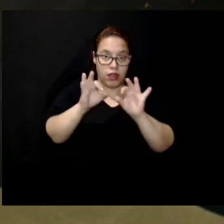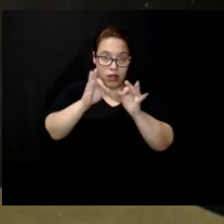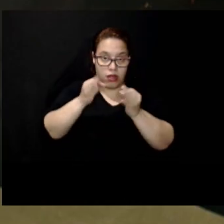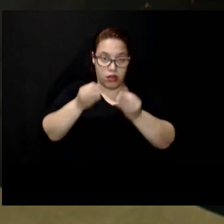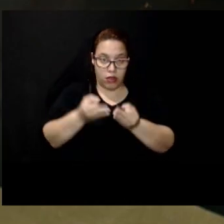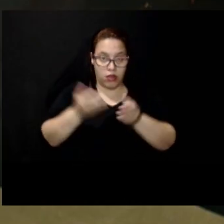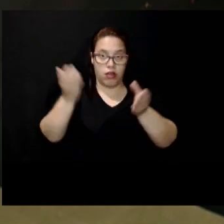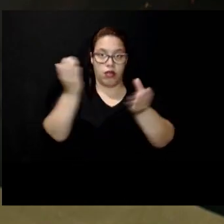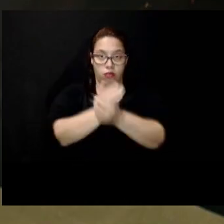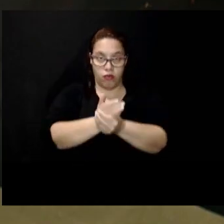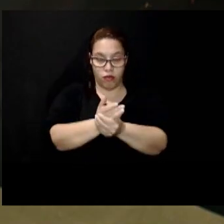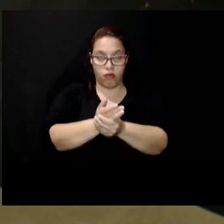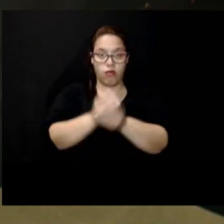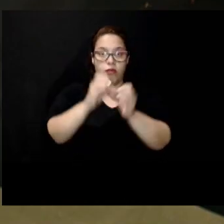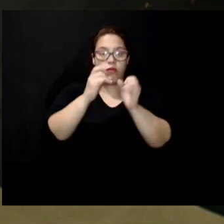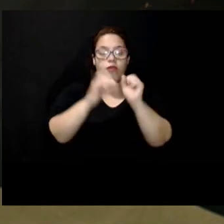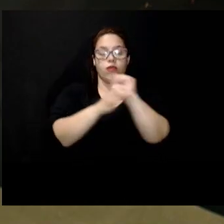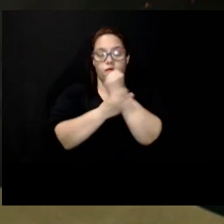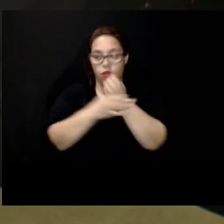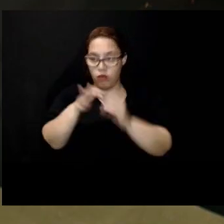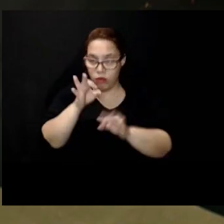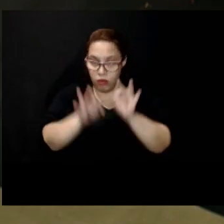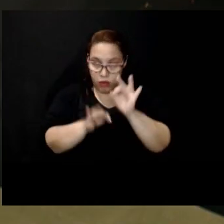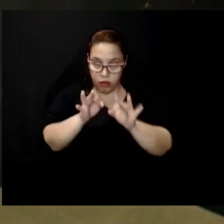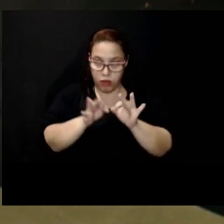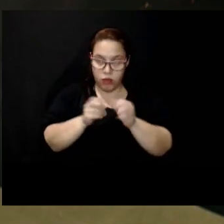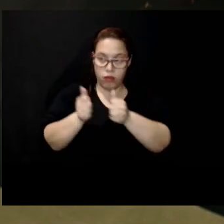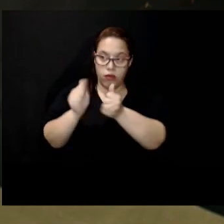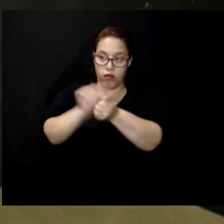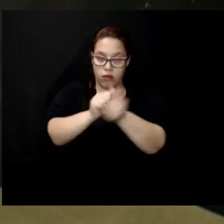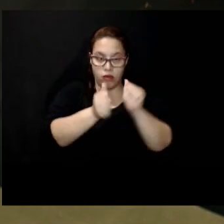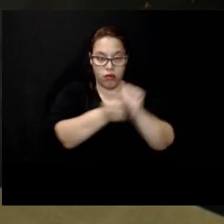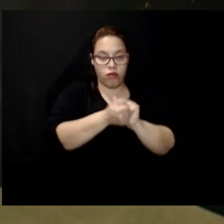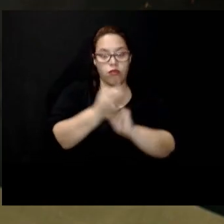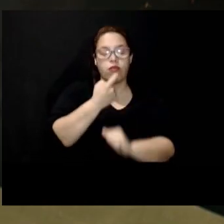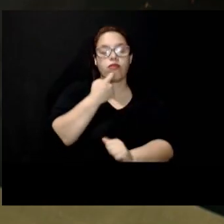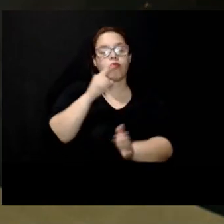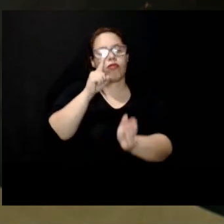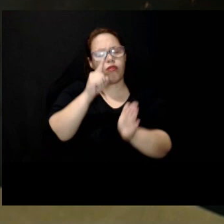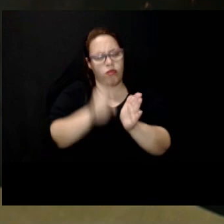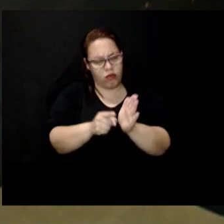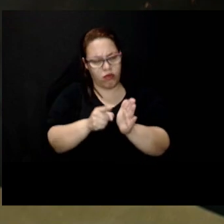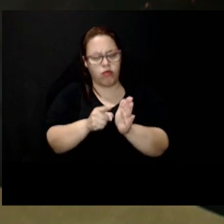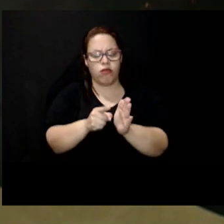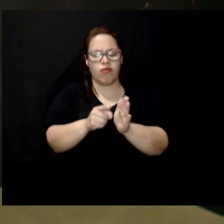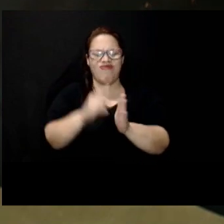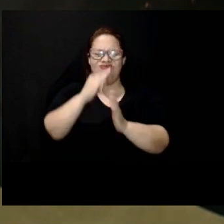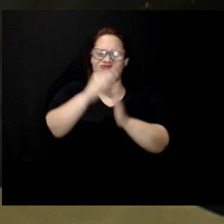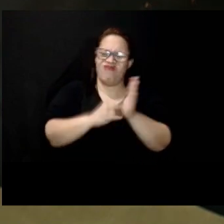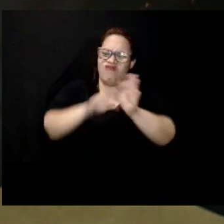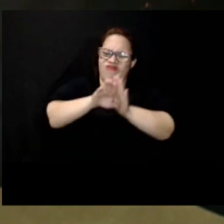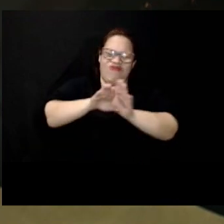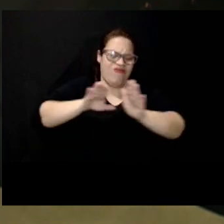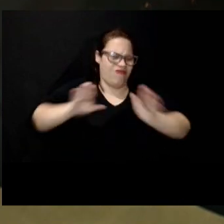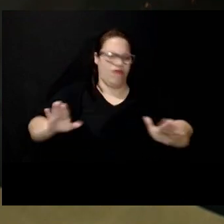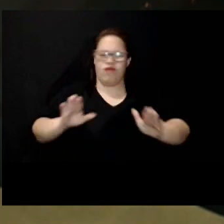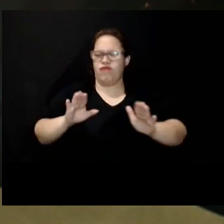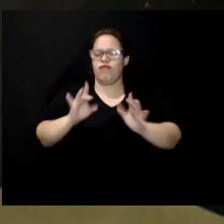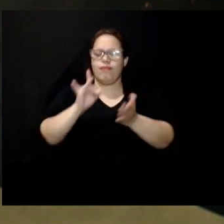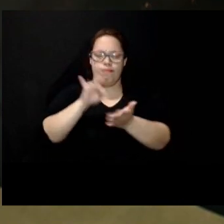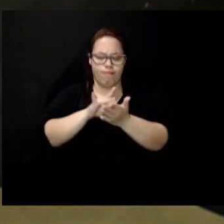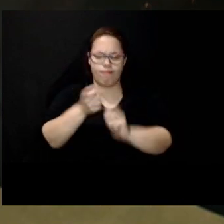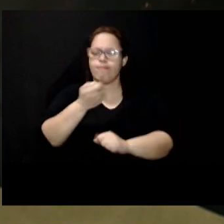garantir segurança jurídica e alinhar Campinas às diretrizes de desburocratização e eficiência